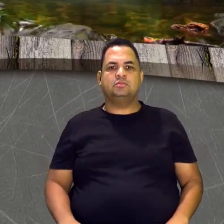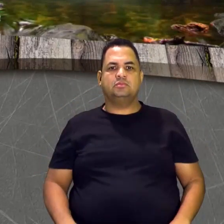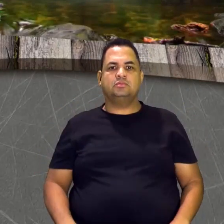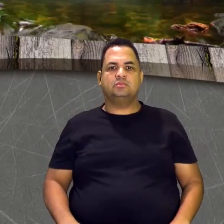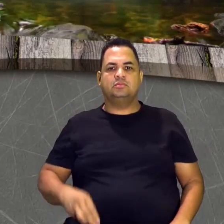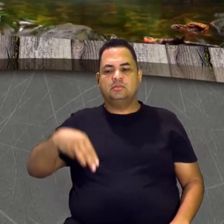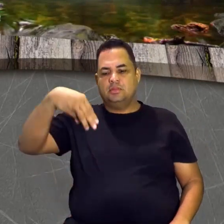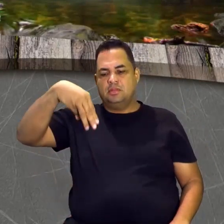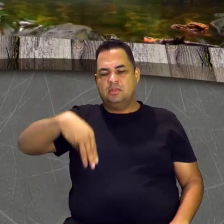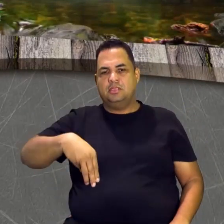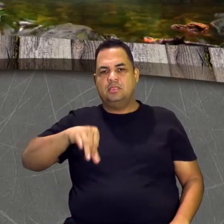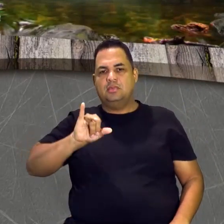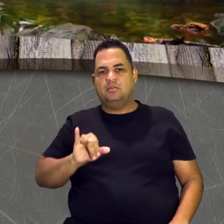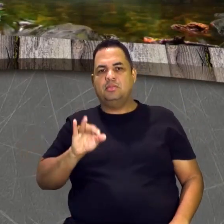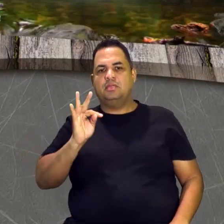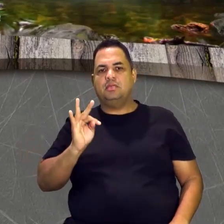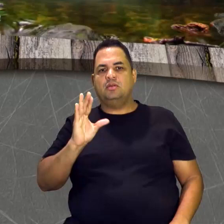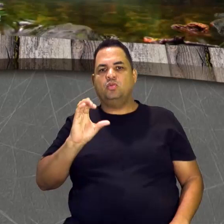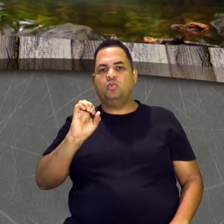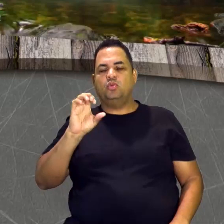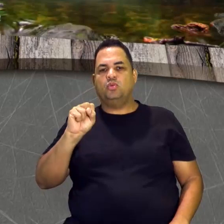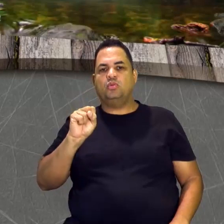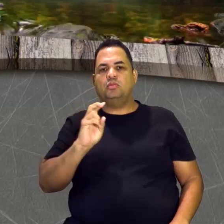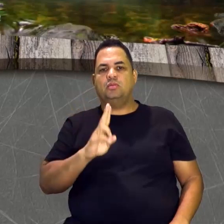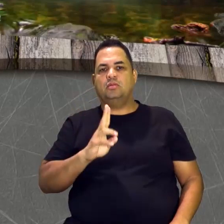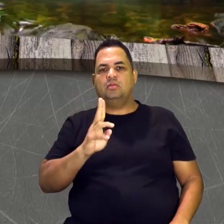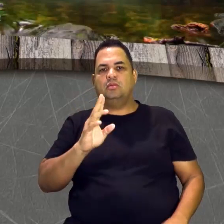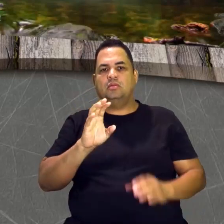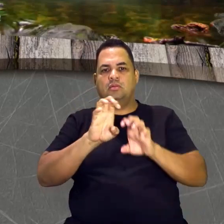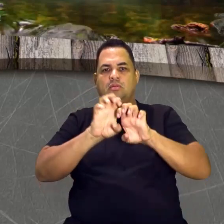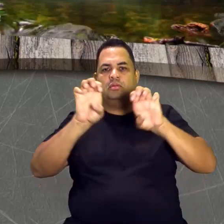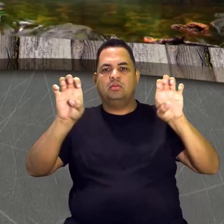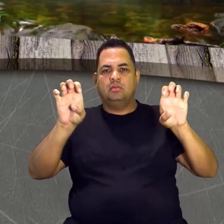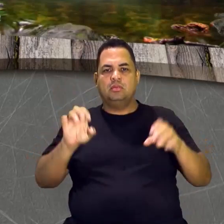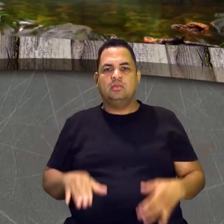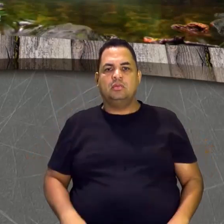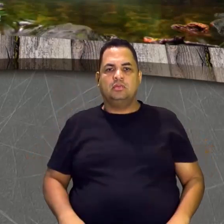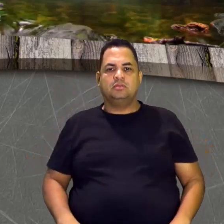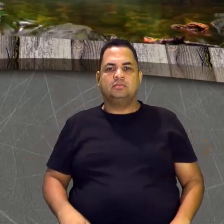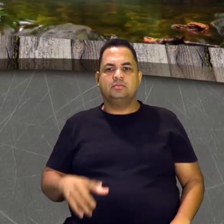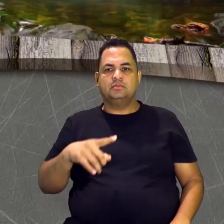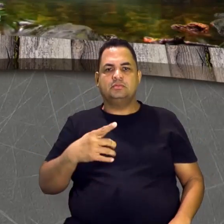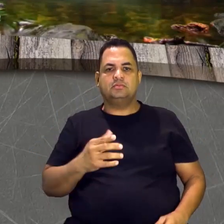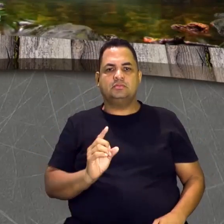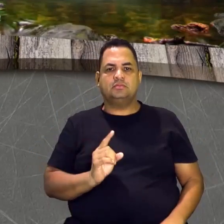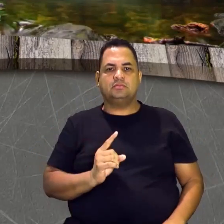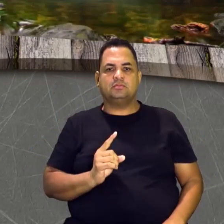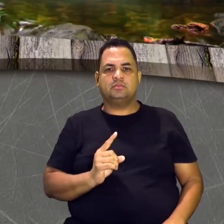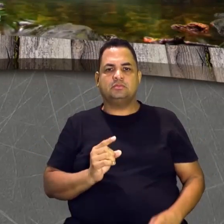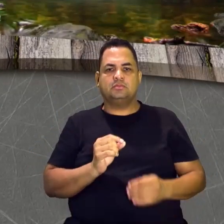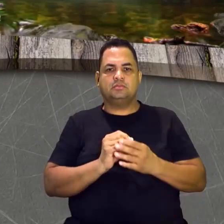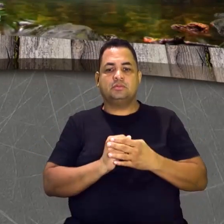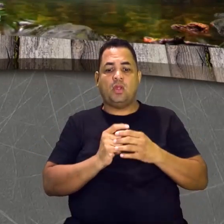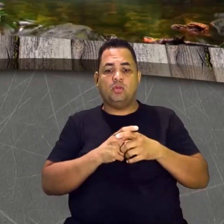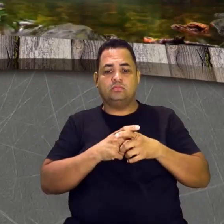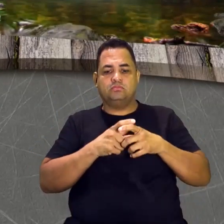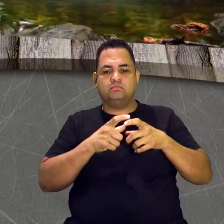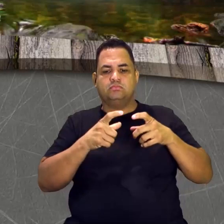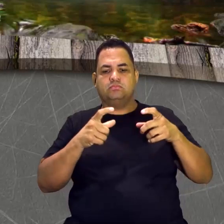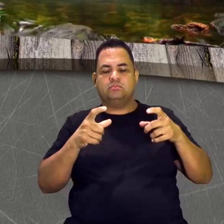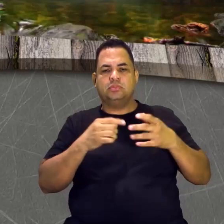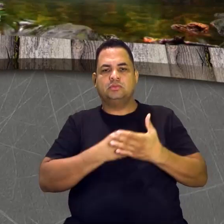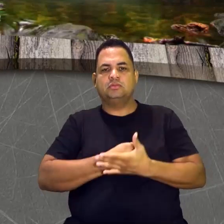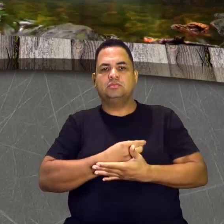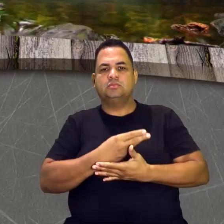a mitose ela é um processo equacional, ou seja, ela apenas aumenta de tamanho a